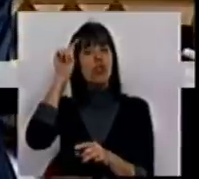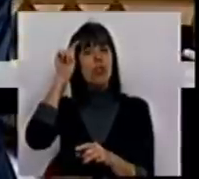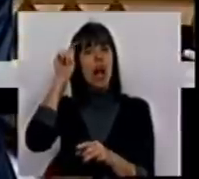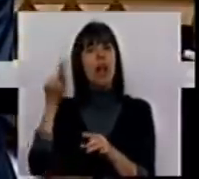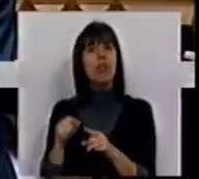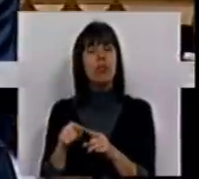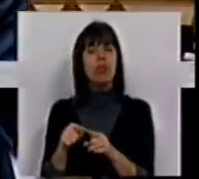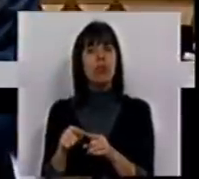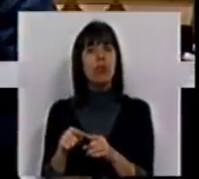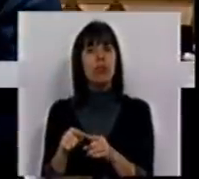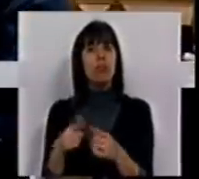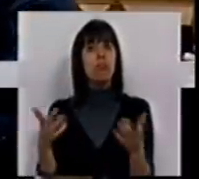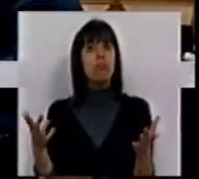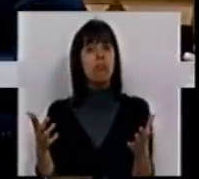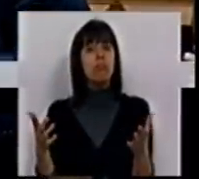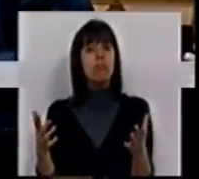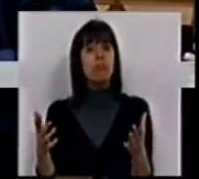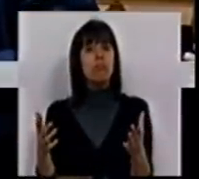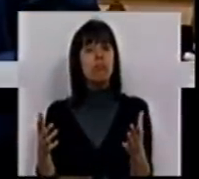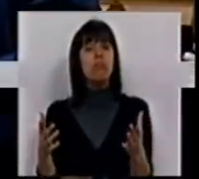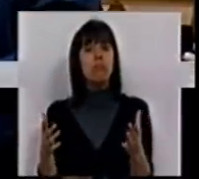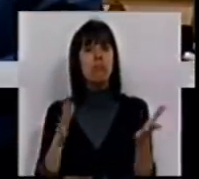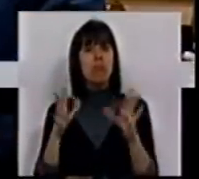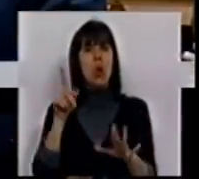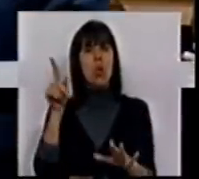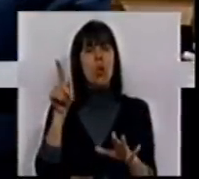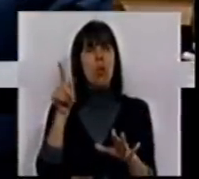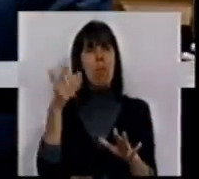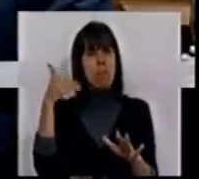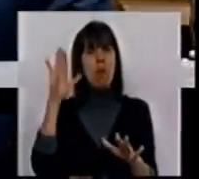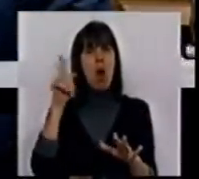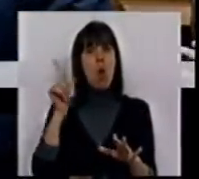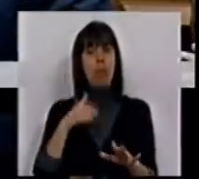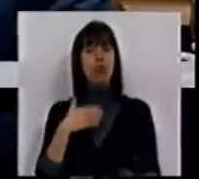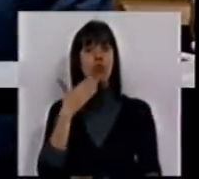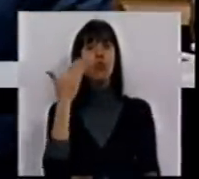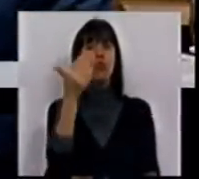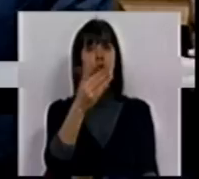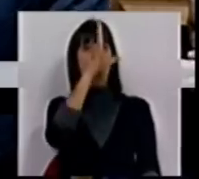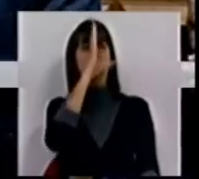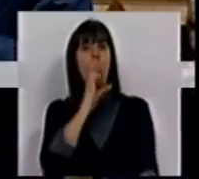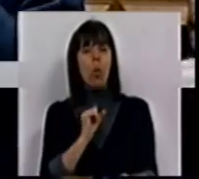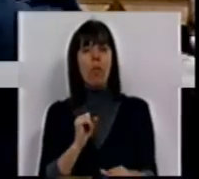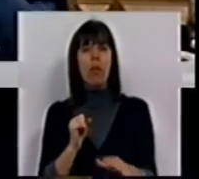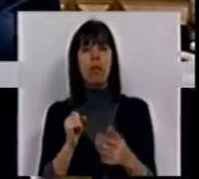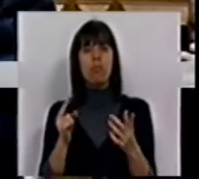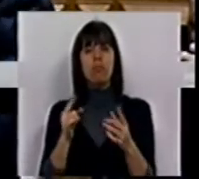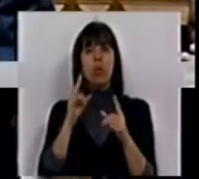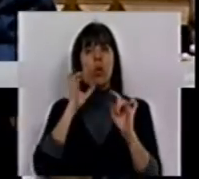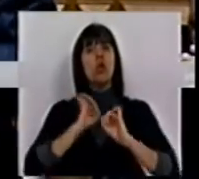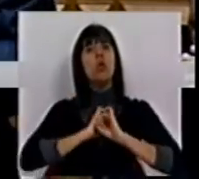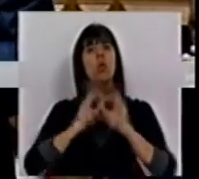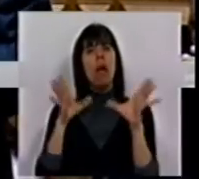estágios. Ora, há cerca de um mês, há mais de um mês, solicitámos ao Governo